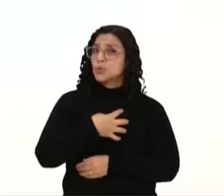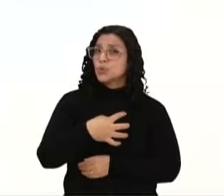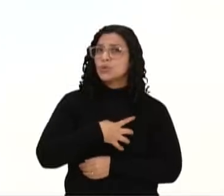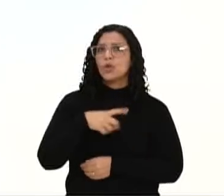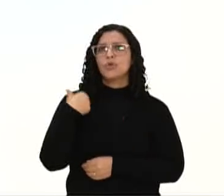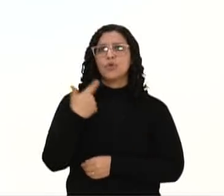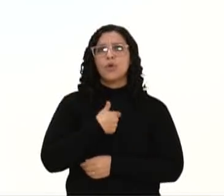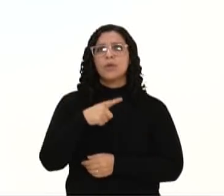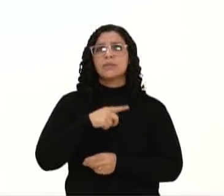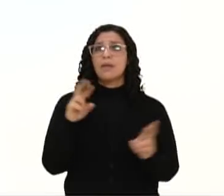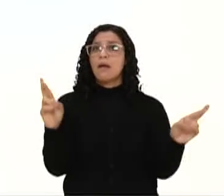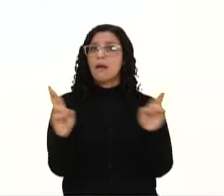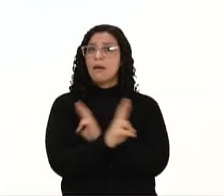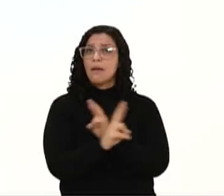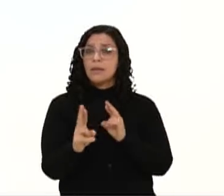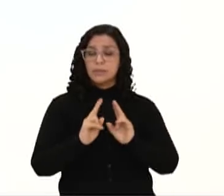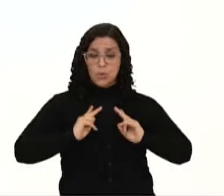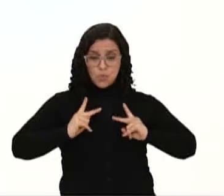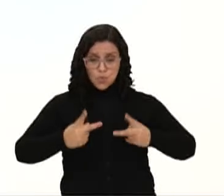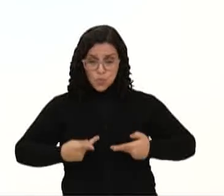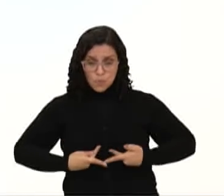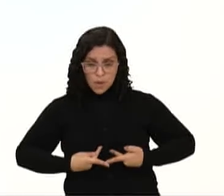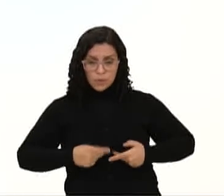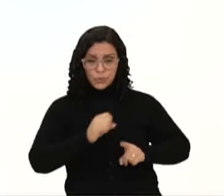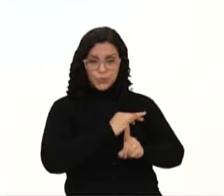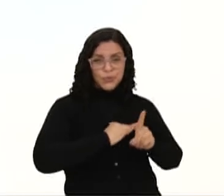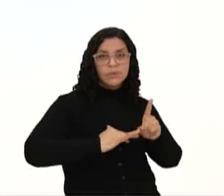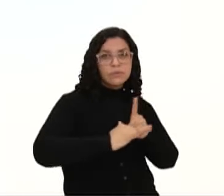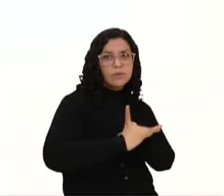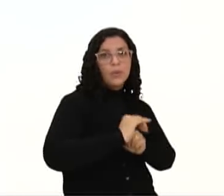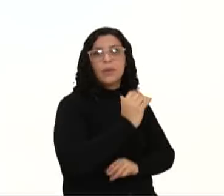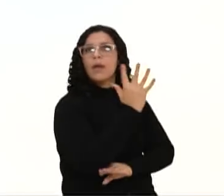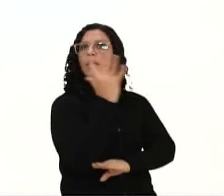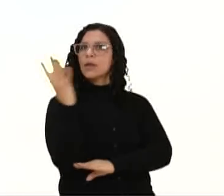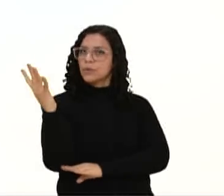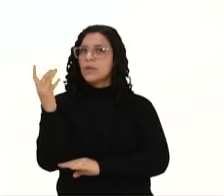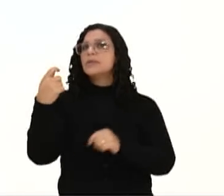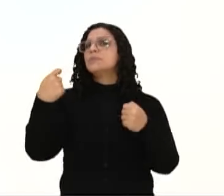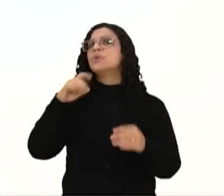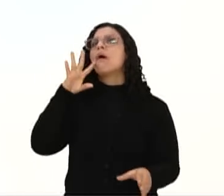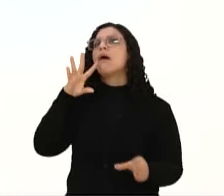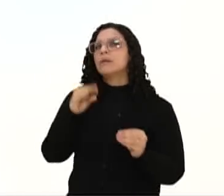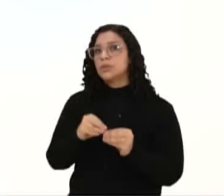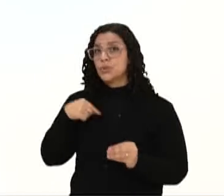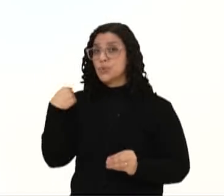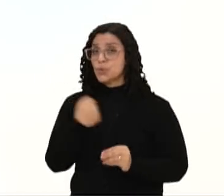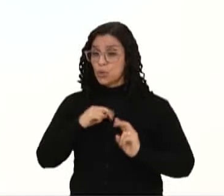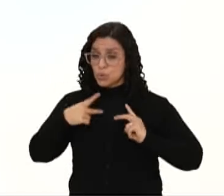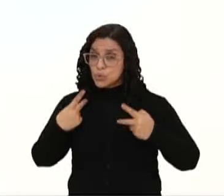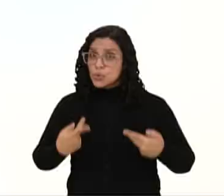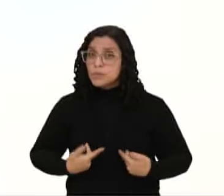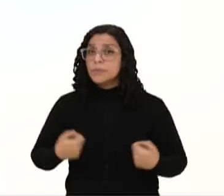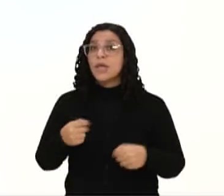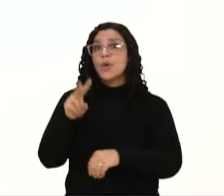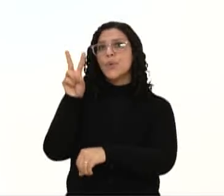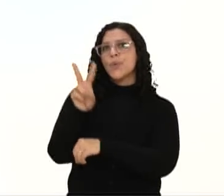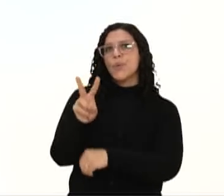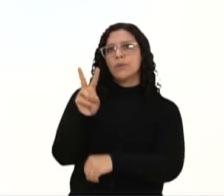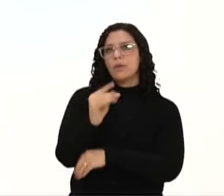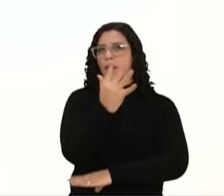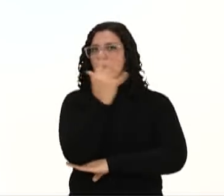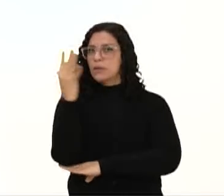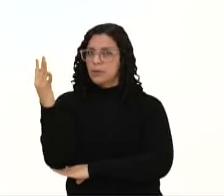se estabelece essa relação entre a natureza e a sociedade, é preciso entender que os seres humanos precisam conservar o